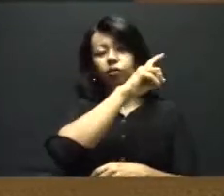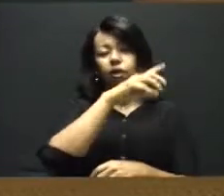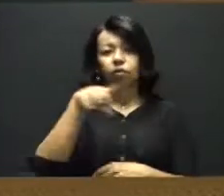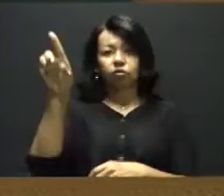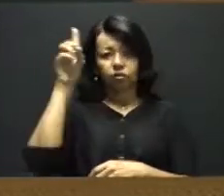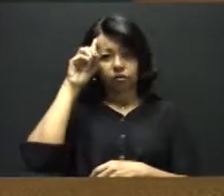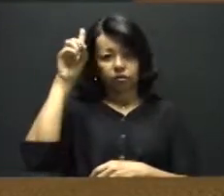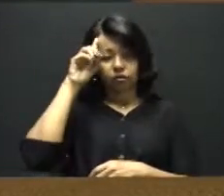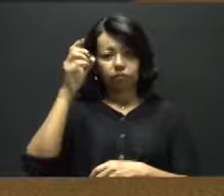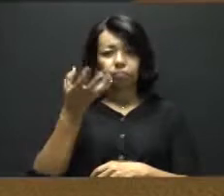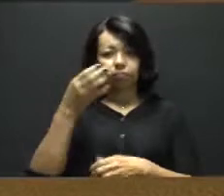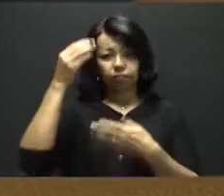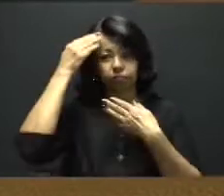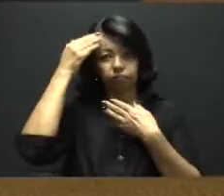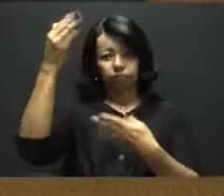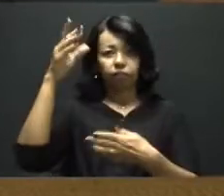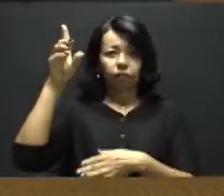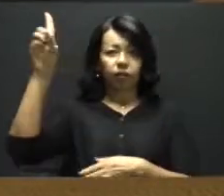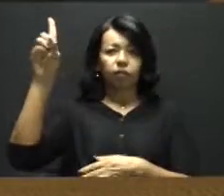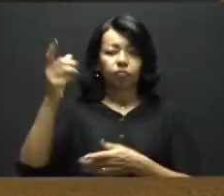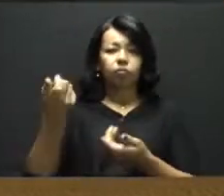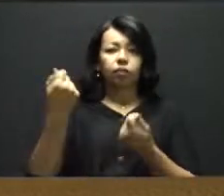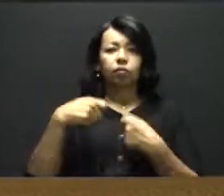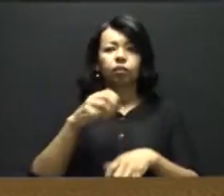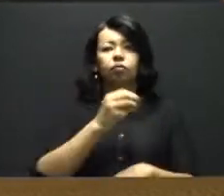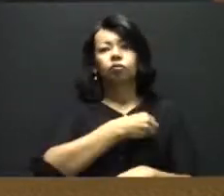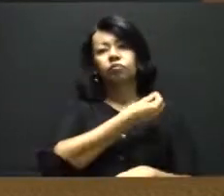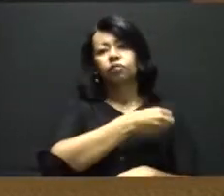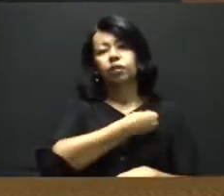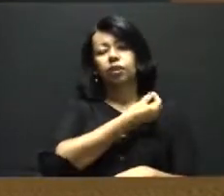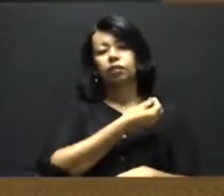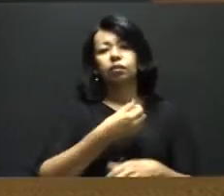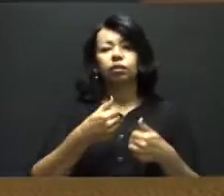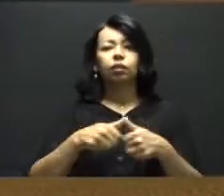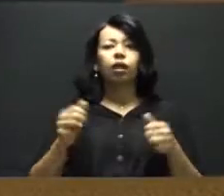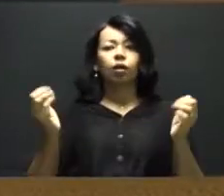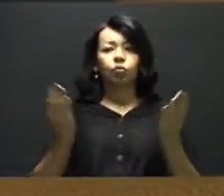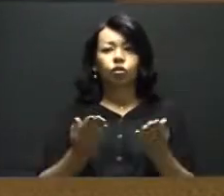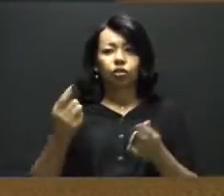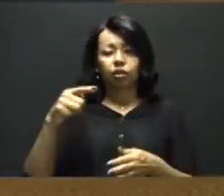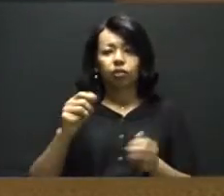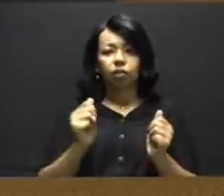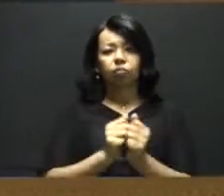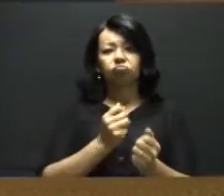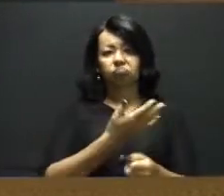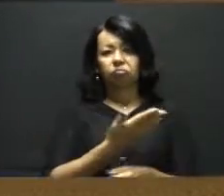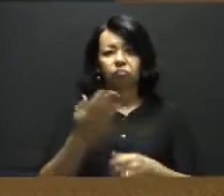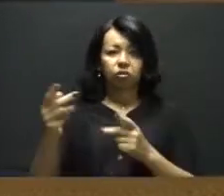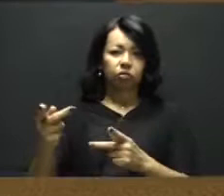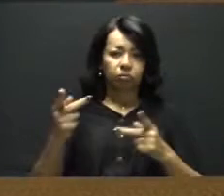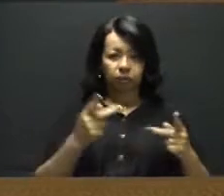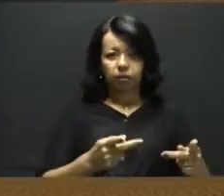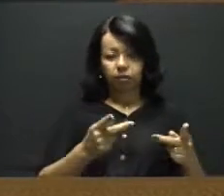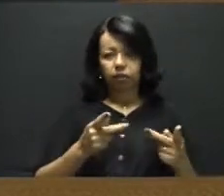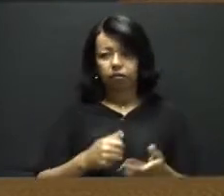deus por ter me concedido a chance de viver e estar aqui hoje com todos os aqui presentes